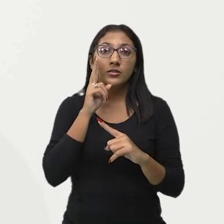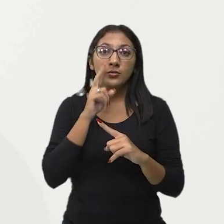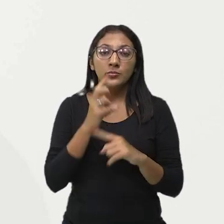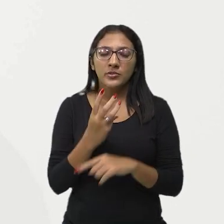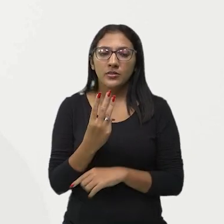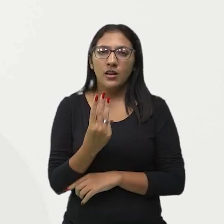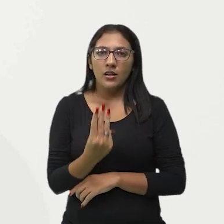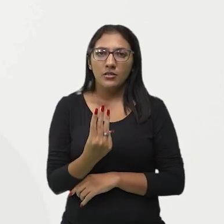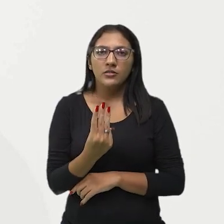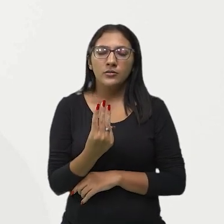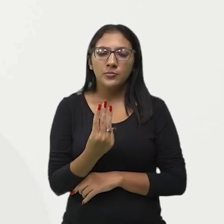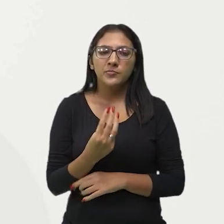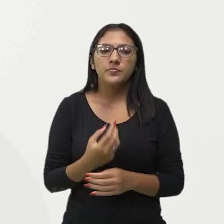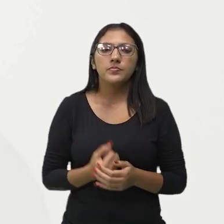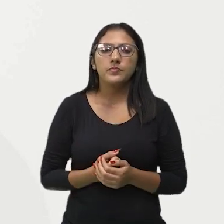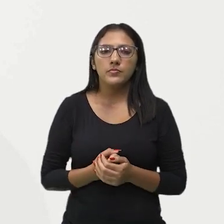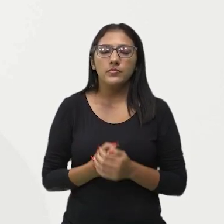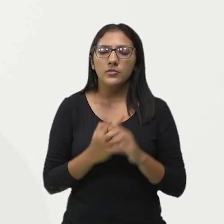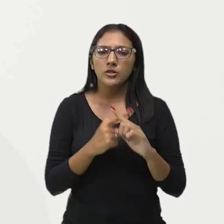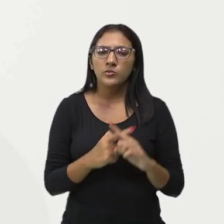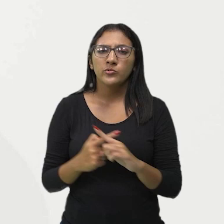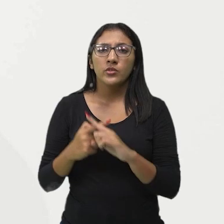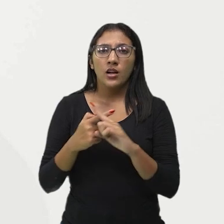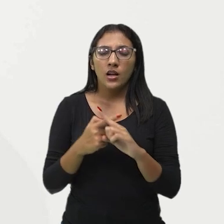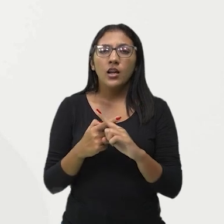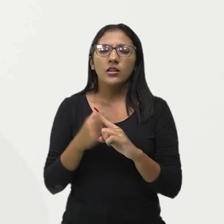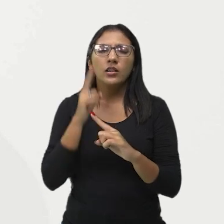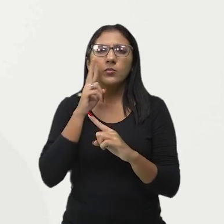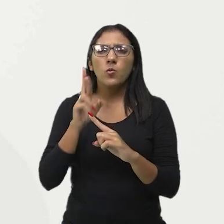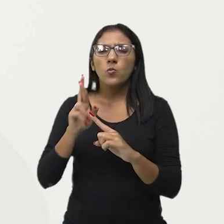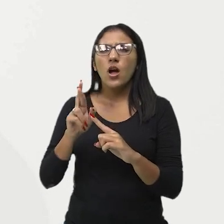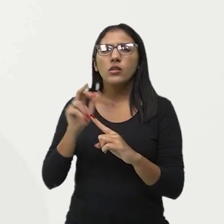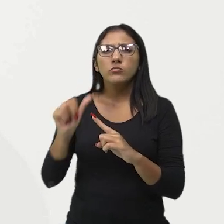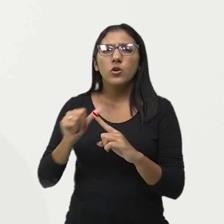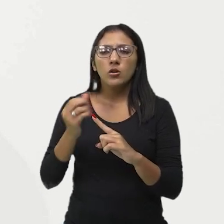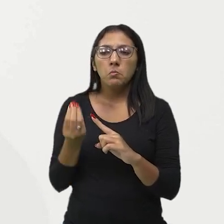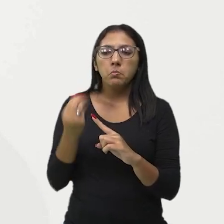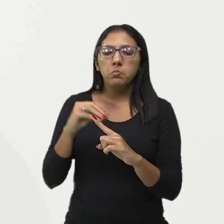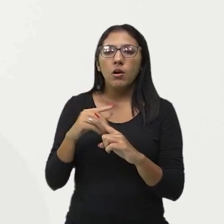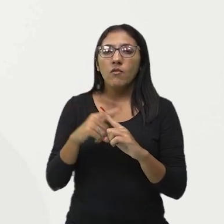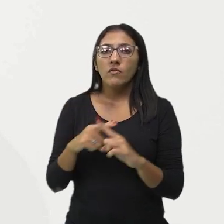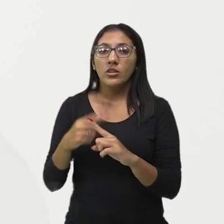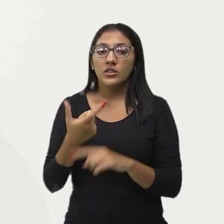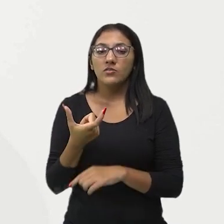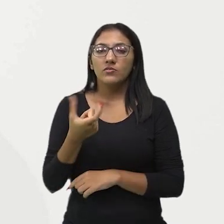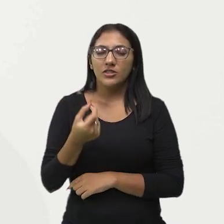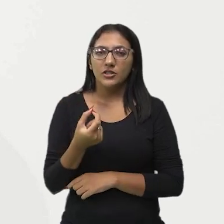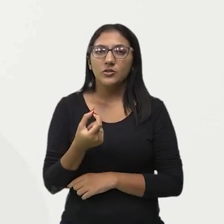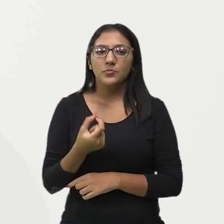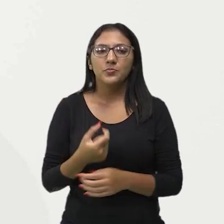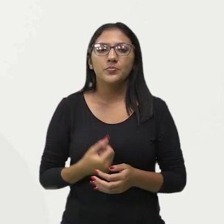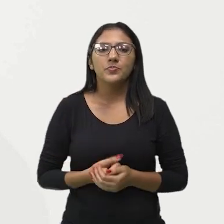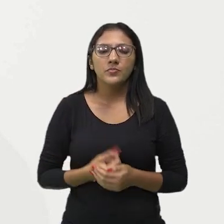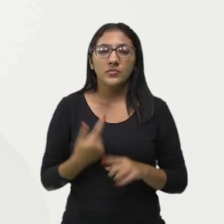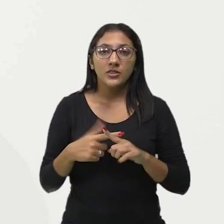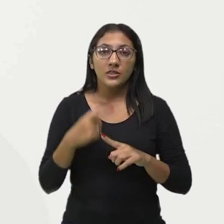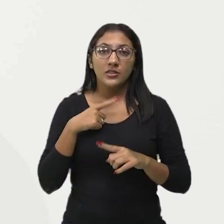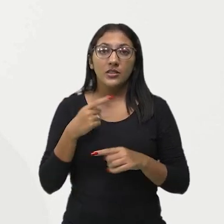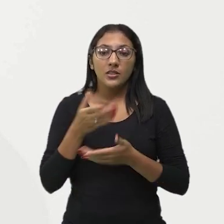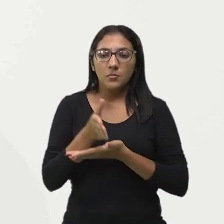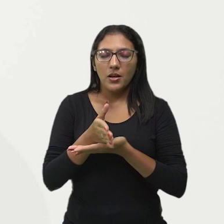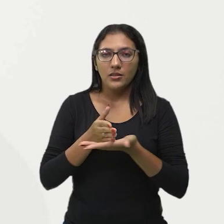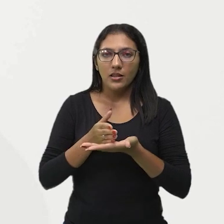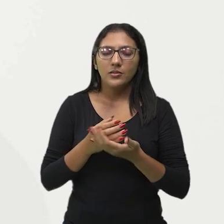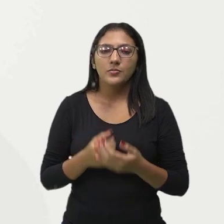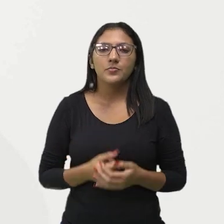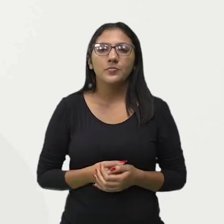é 20 centímetros. Tá legal? Porque o raio é metade do diâmetro. É como se nós pensássemos bem aqui, ó. O diâmetro, né? Então o